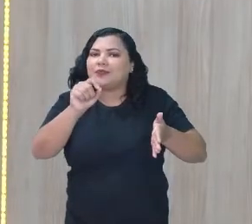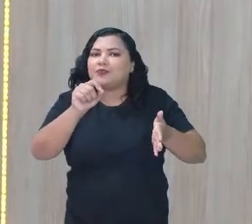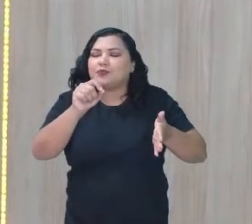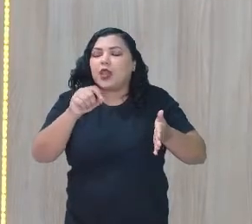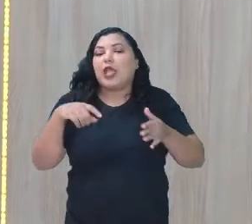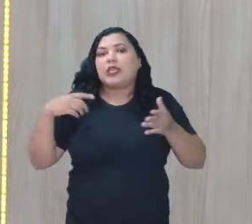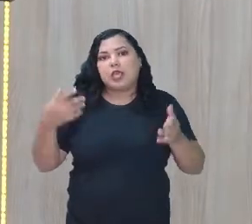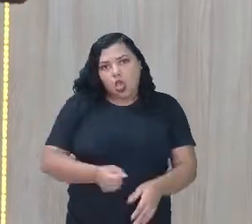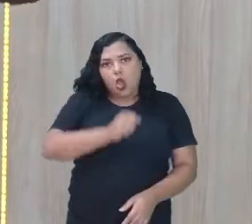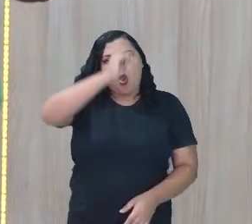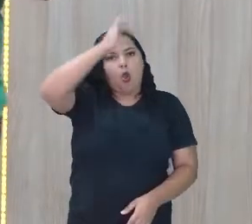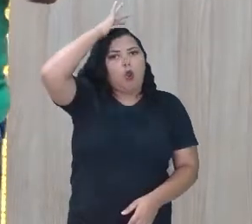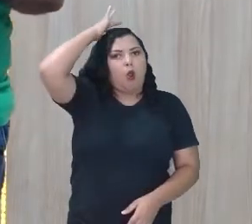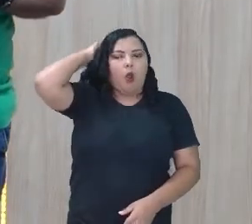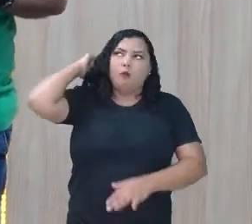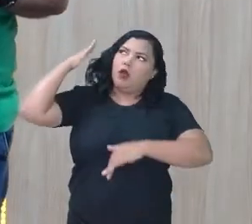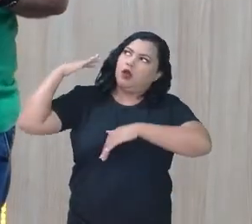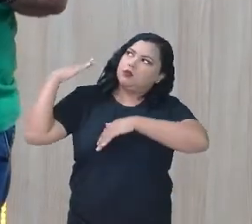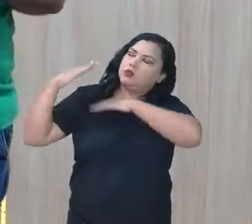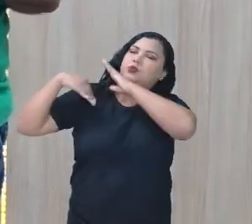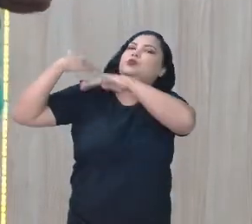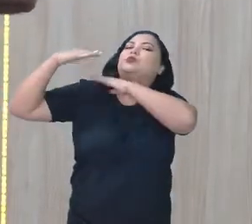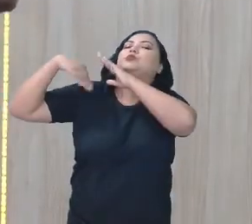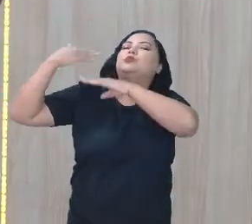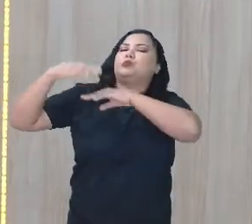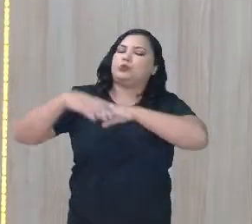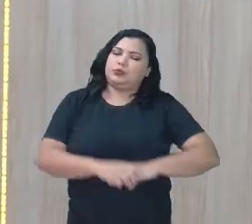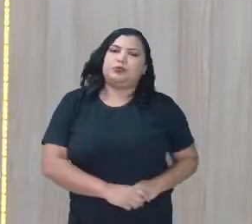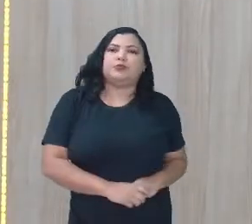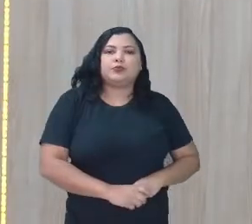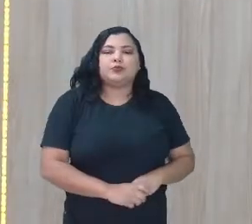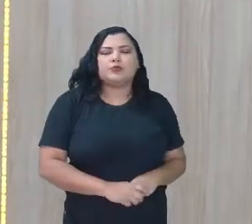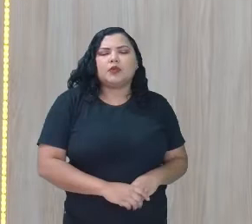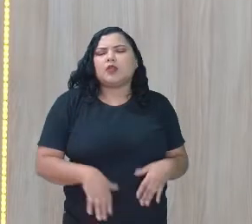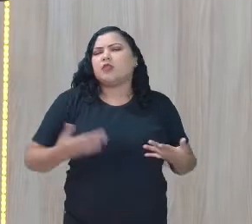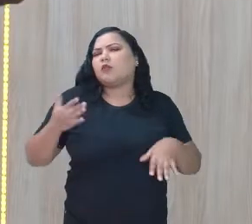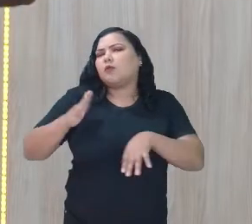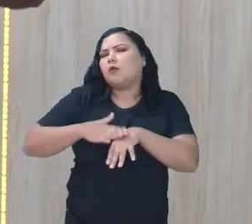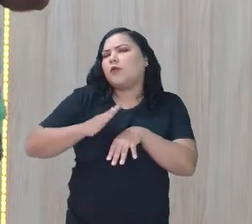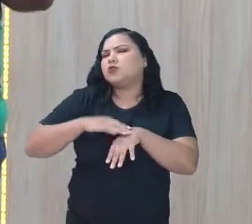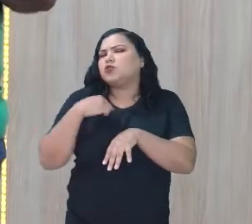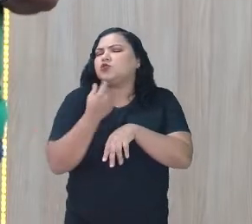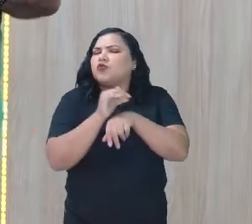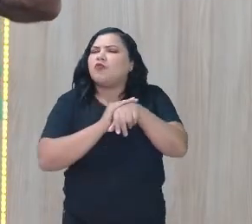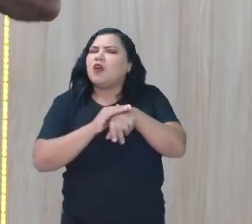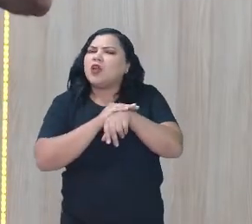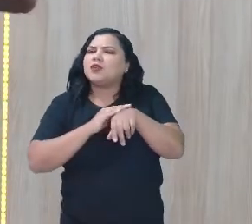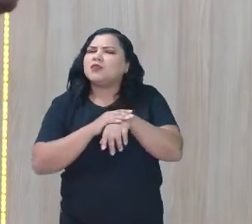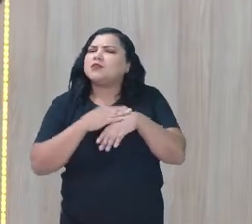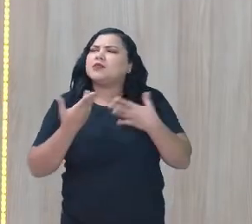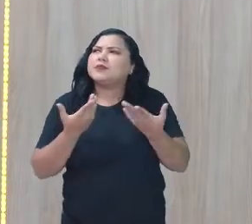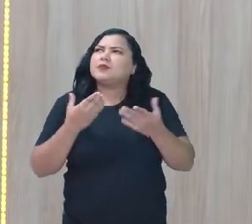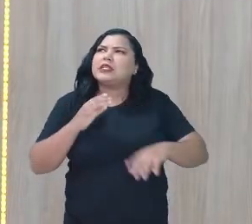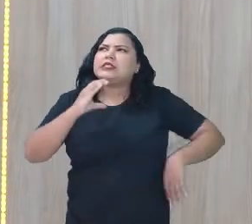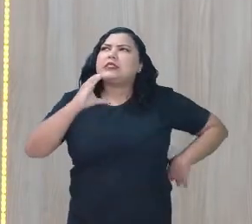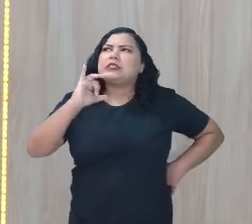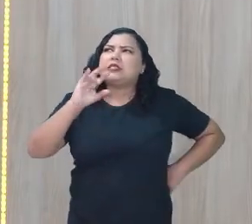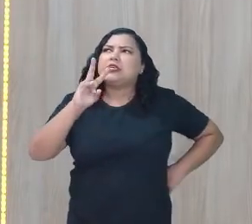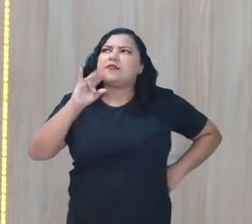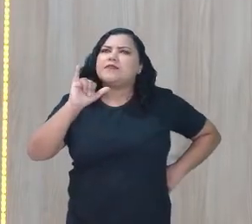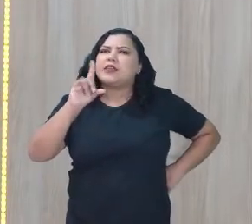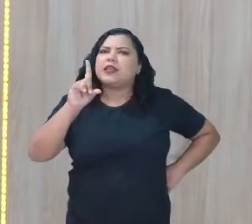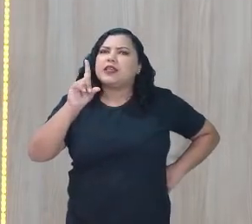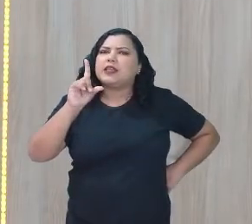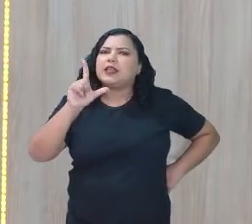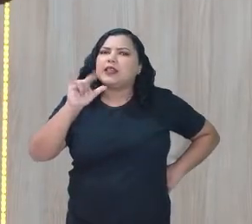de desenvolvimento, né, e de existência aí da civilização romana. E quando a gente fala em civilização, o que é que a gente está querendo dizer,